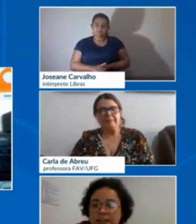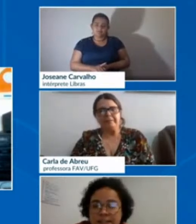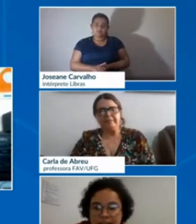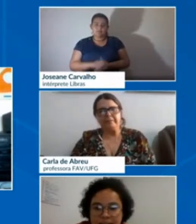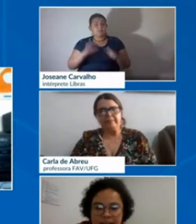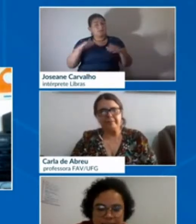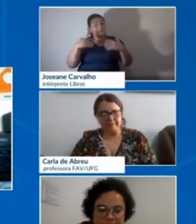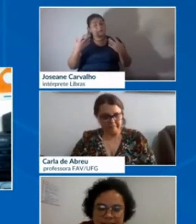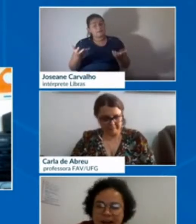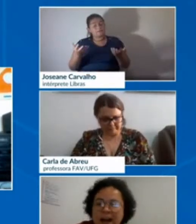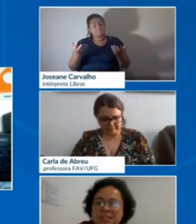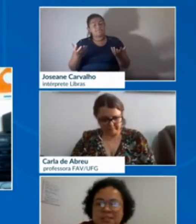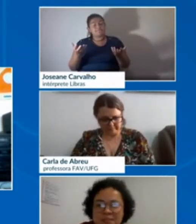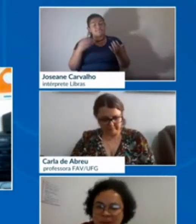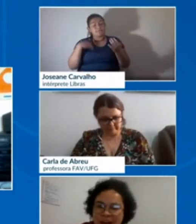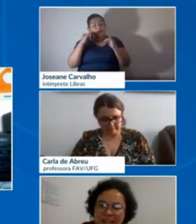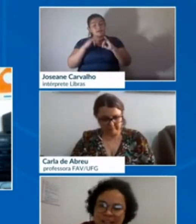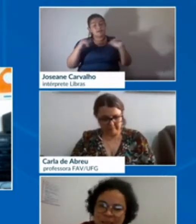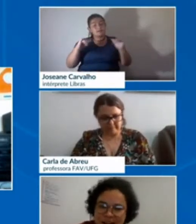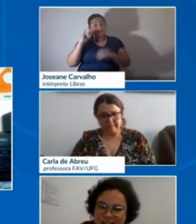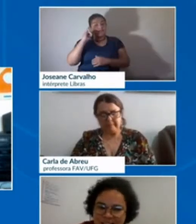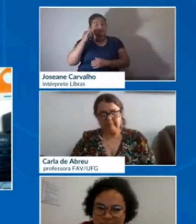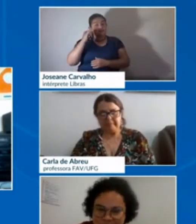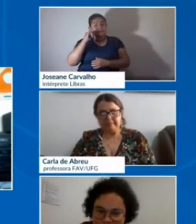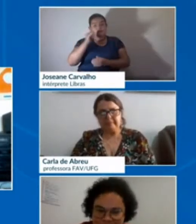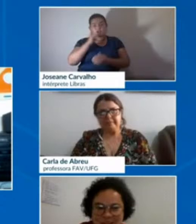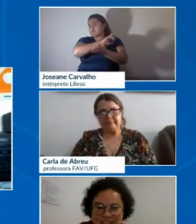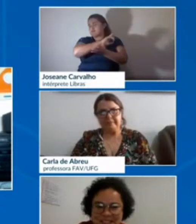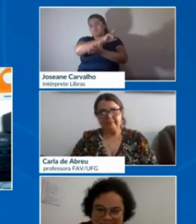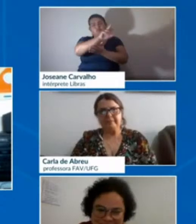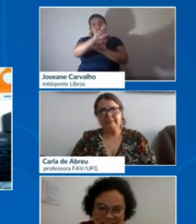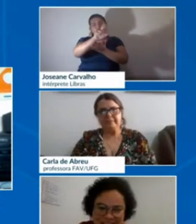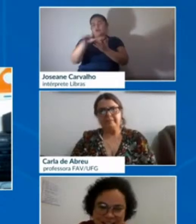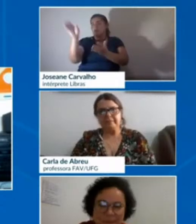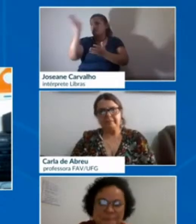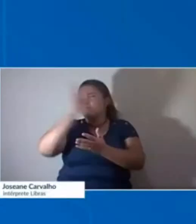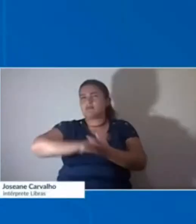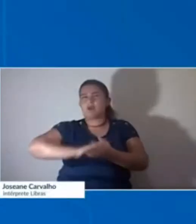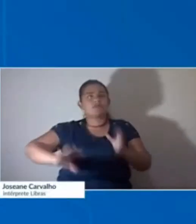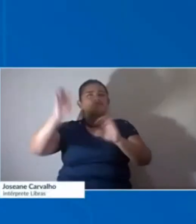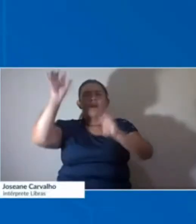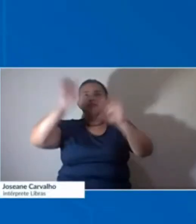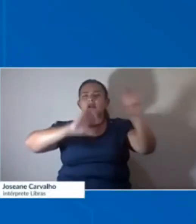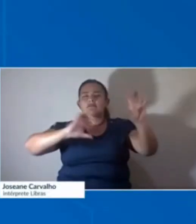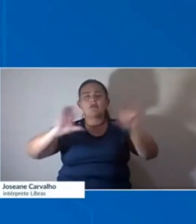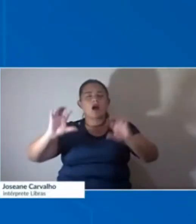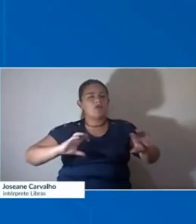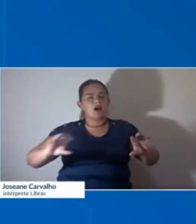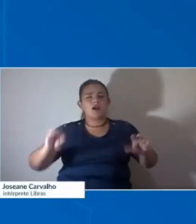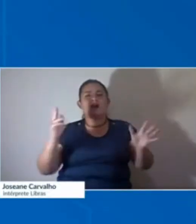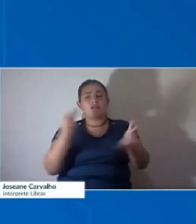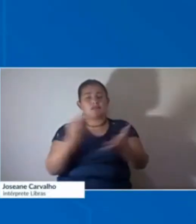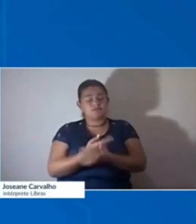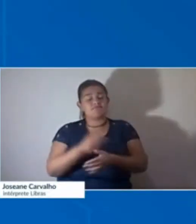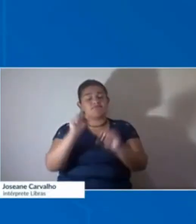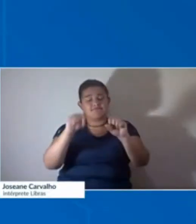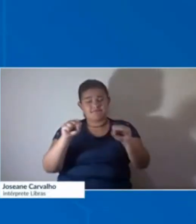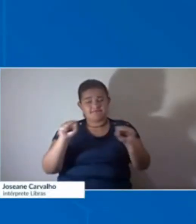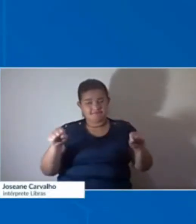Então, só queria dizer que existem narrativas plurais espalhadas pelo Brasil inteiro, sendo feitas, sabe, que